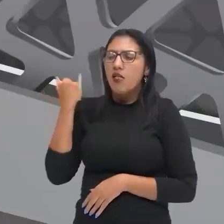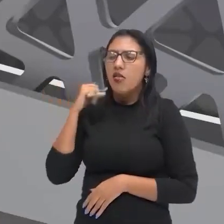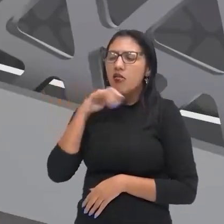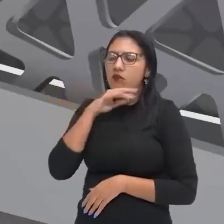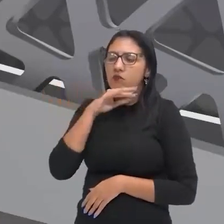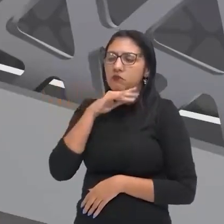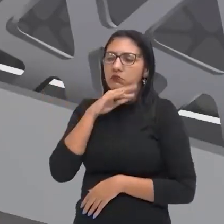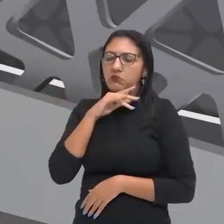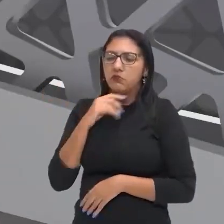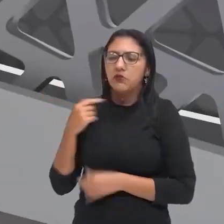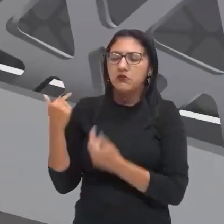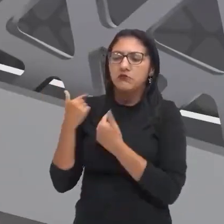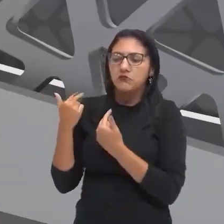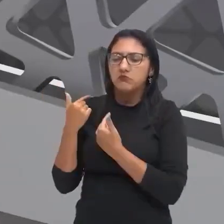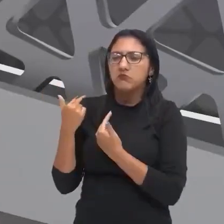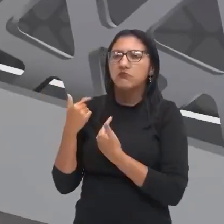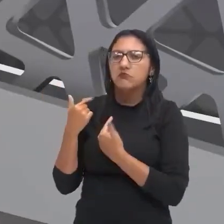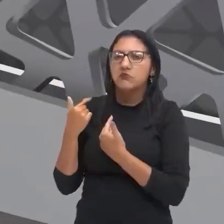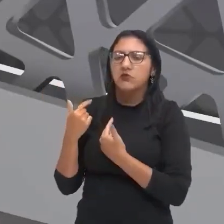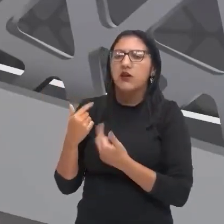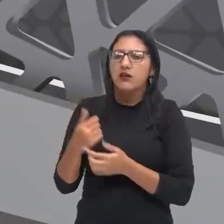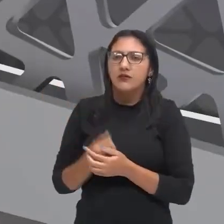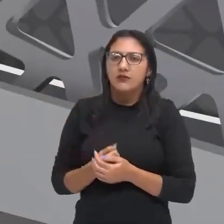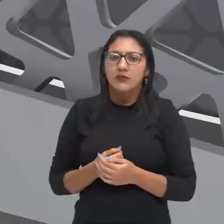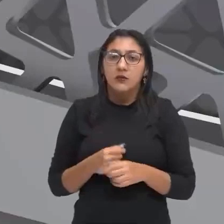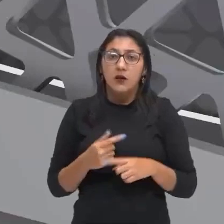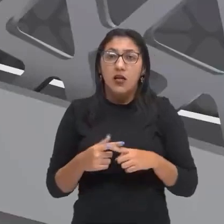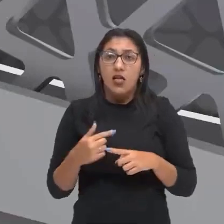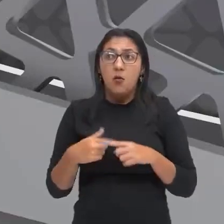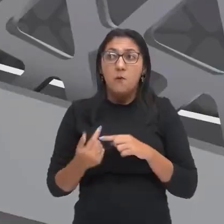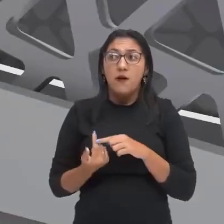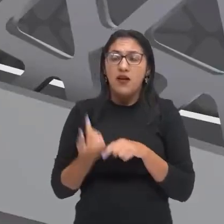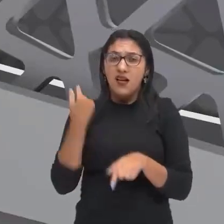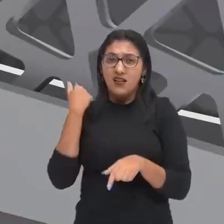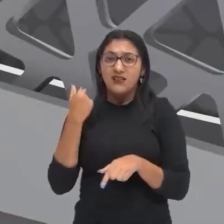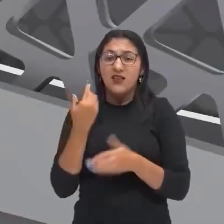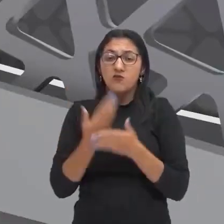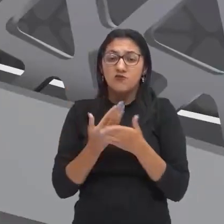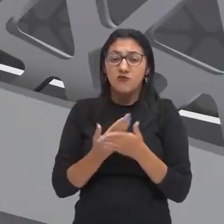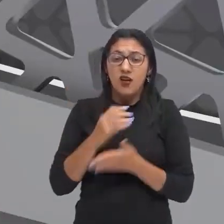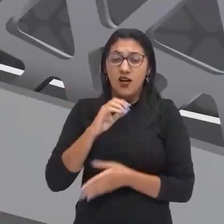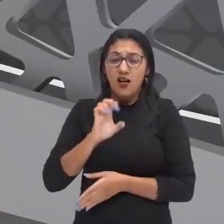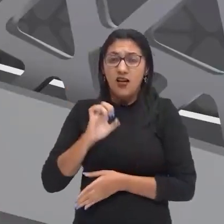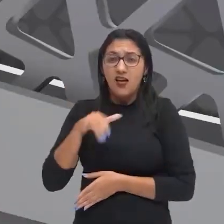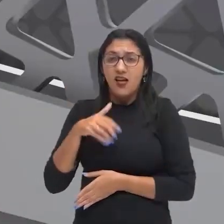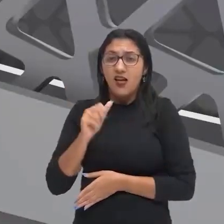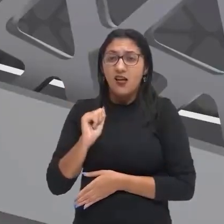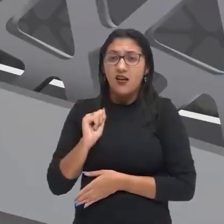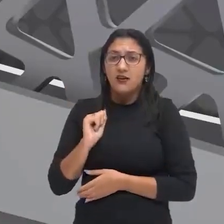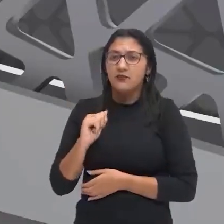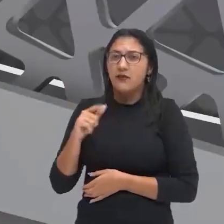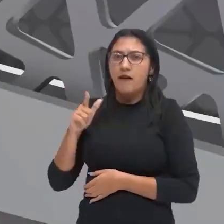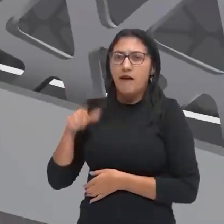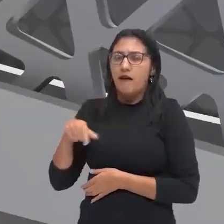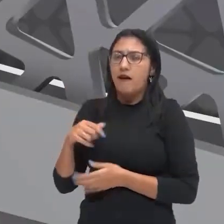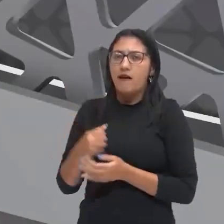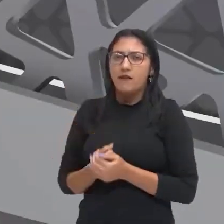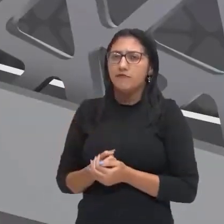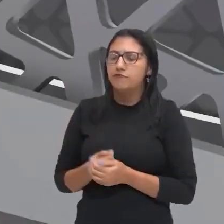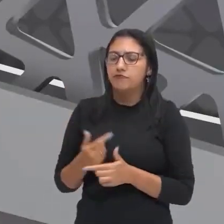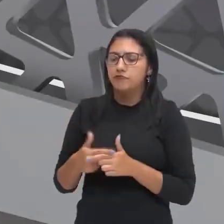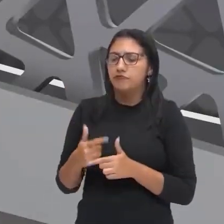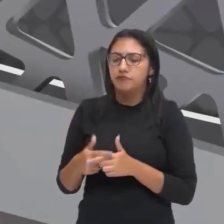tá? Porque como eu fui aluna da EJA, muita gente dizia, a EJA é a pá de cal na vida